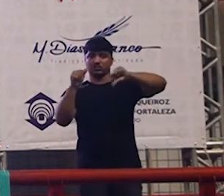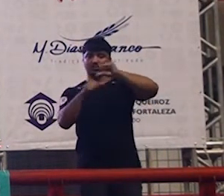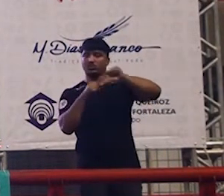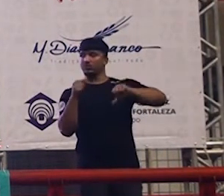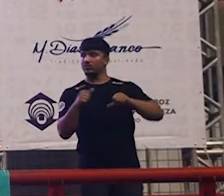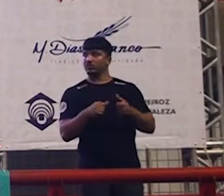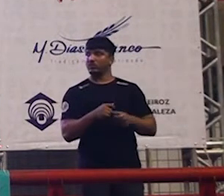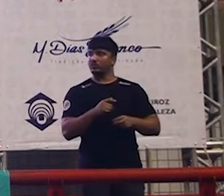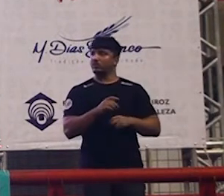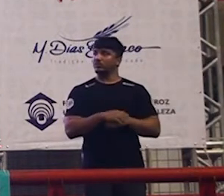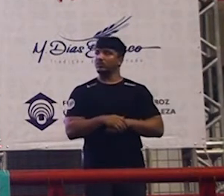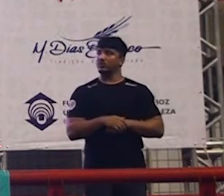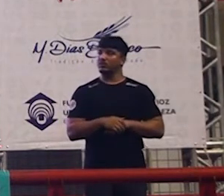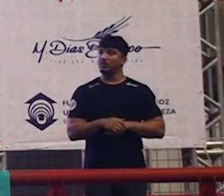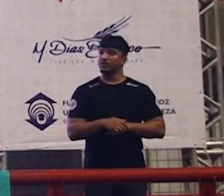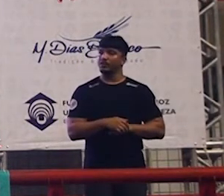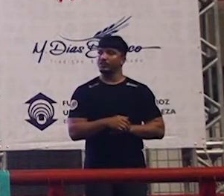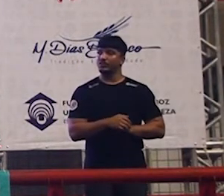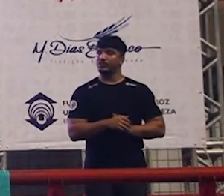um